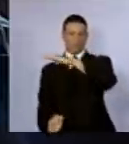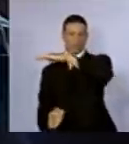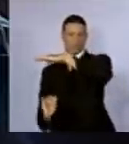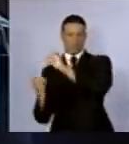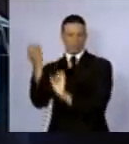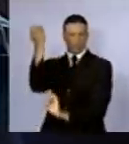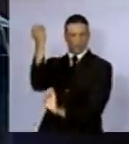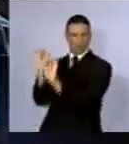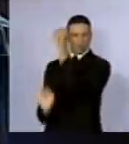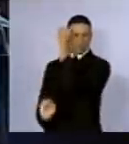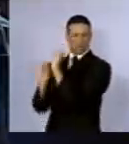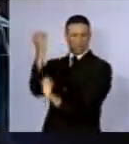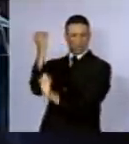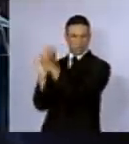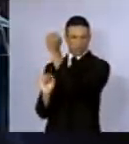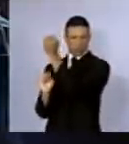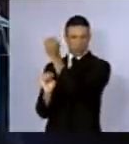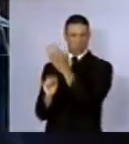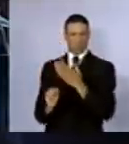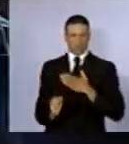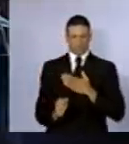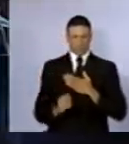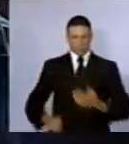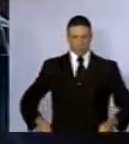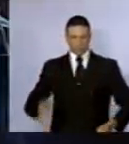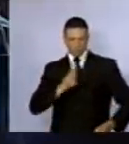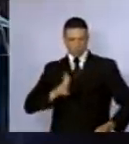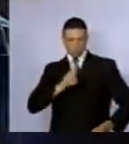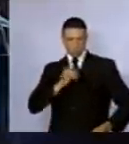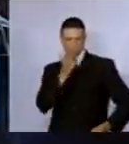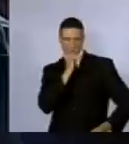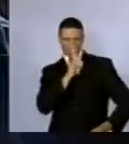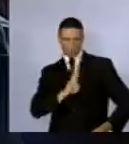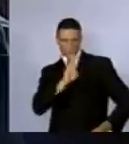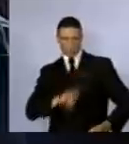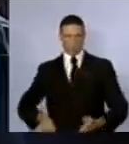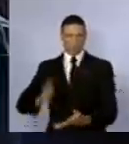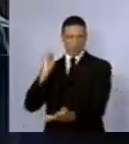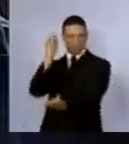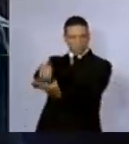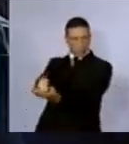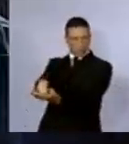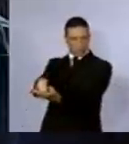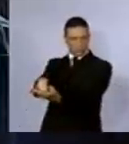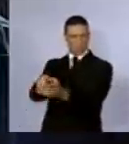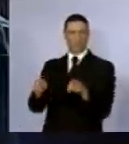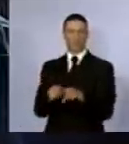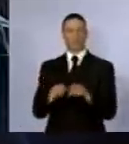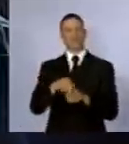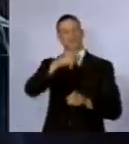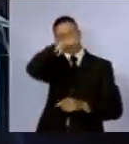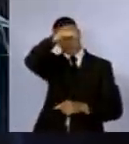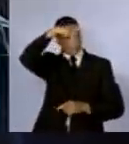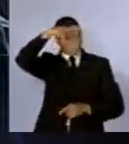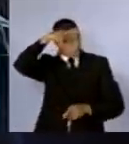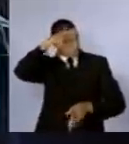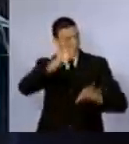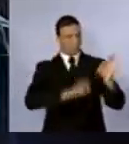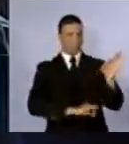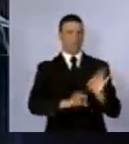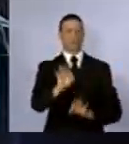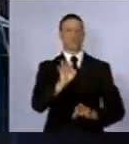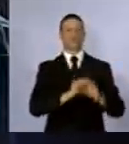são de responsabilidade do consumidor e são normalmente geridos, né, pelas prefeituras e pelo